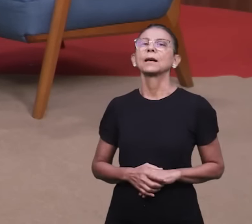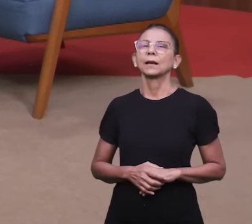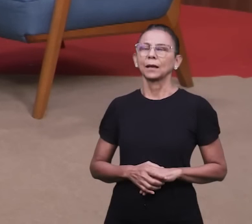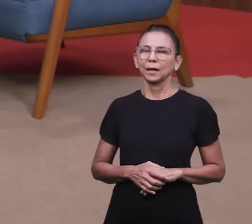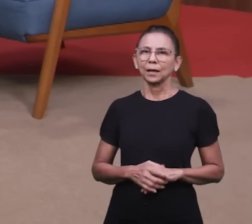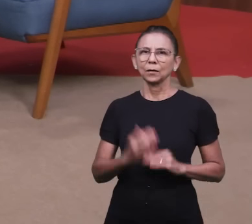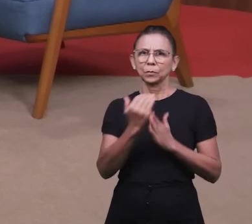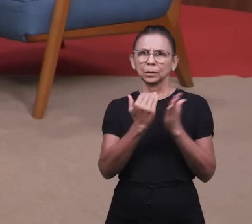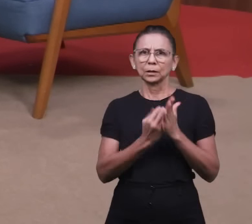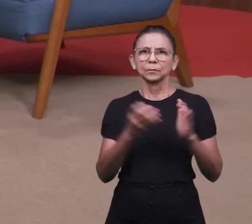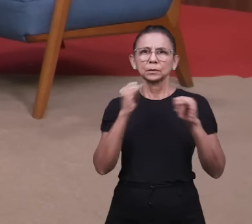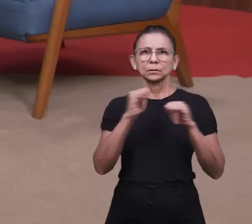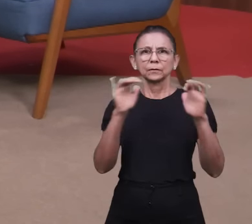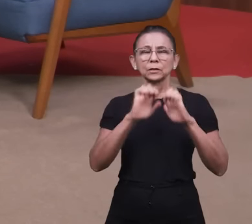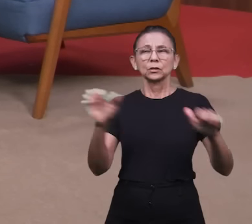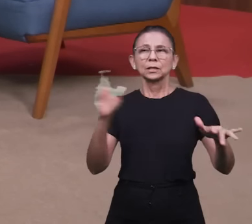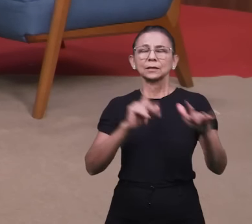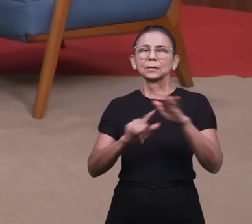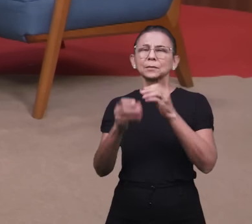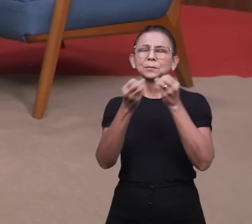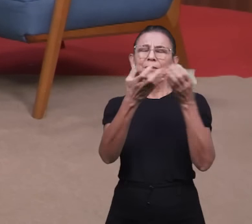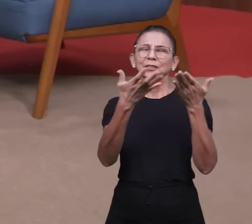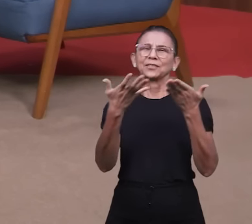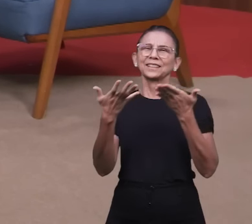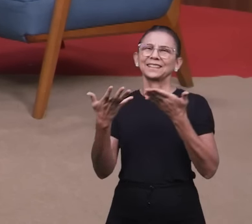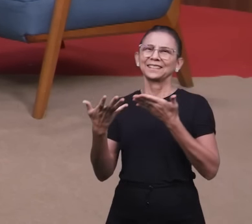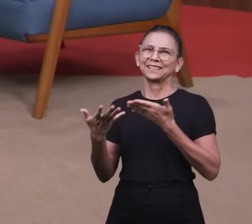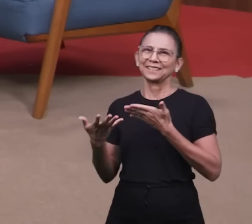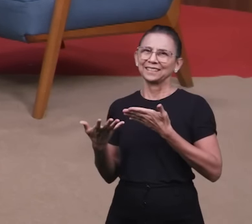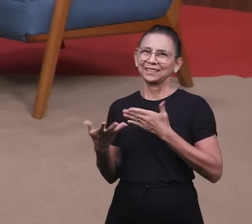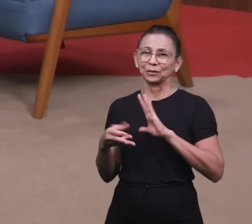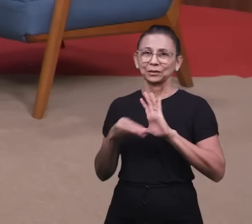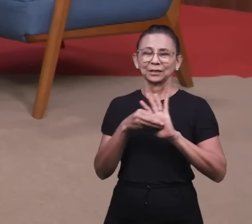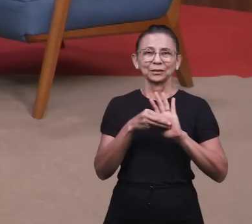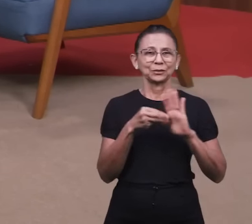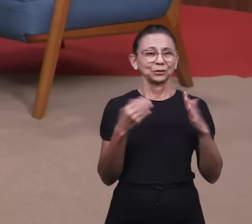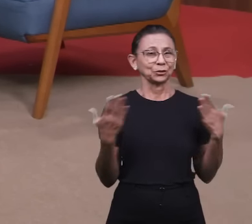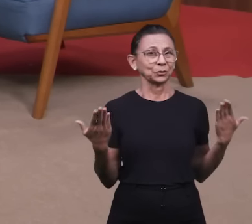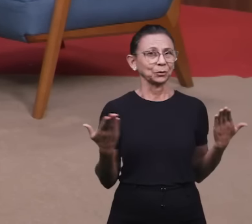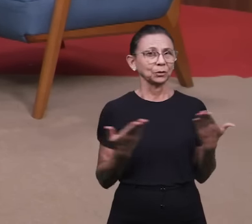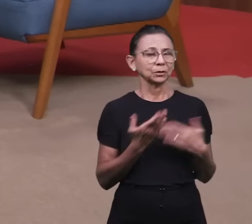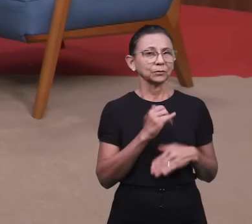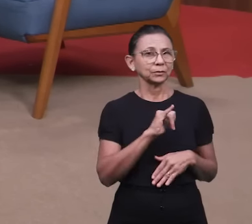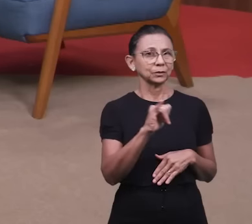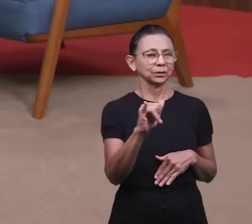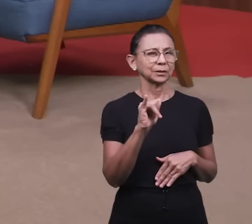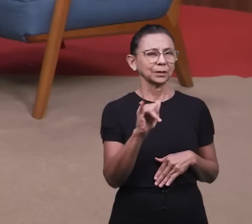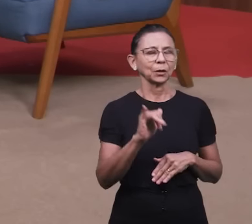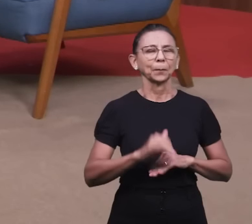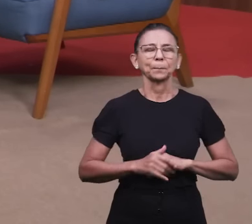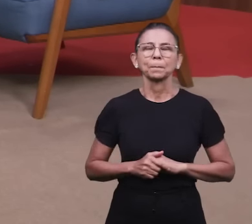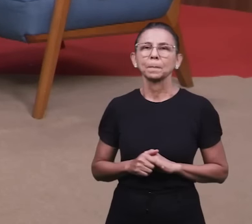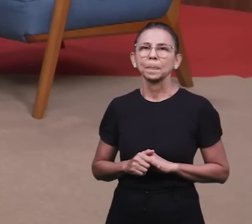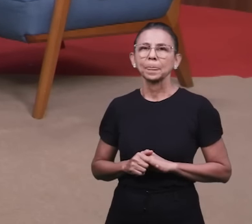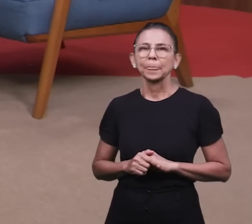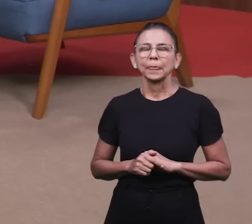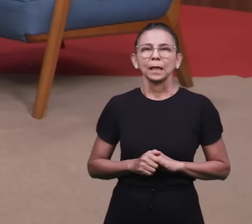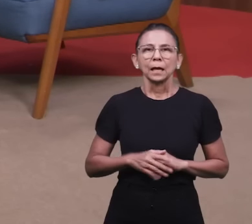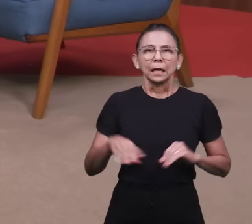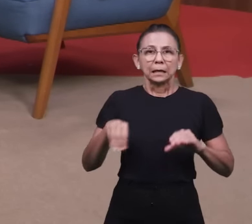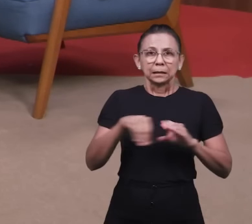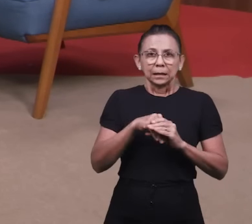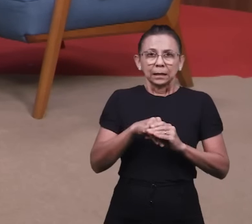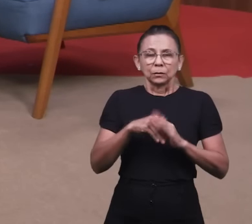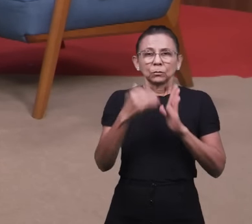é o programa anunciando Evangelho Eterno seja muito bem vindo ao nosso programa nosso conteúdo de hoje e eu vou te dizer uma coisa tá em todos